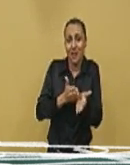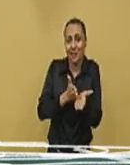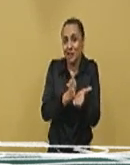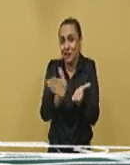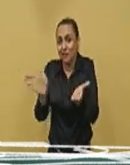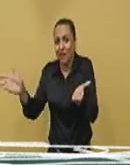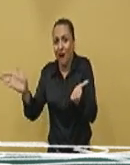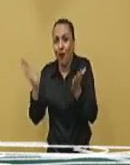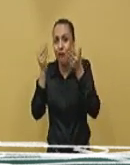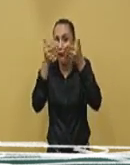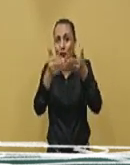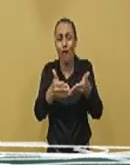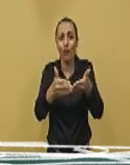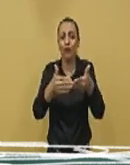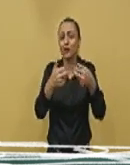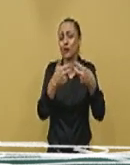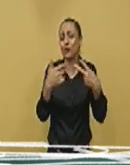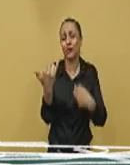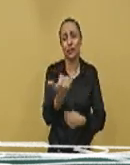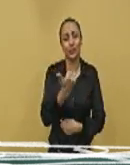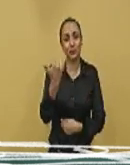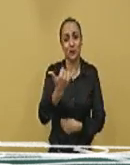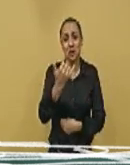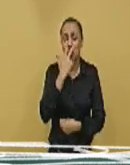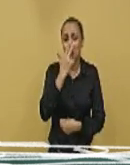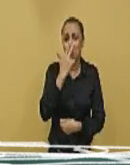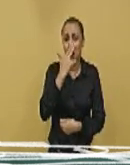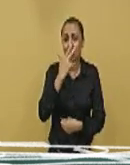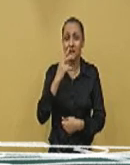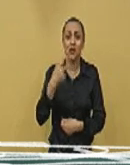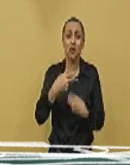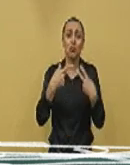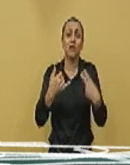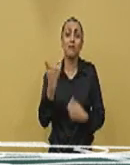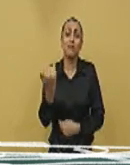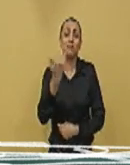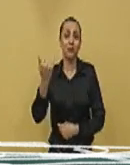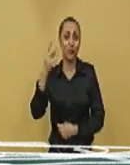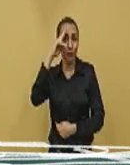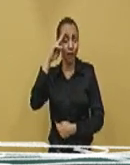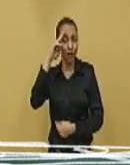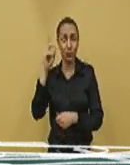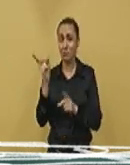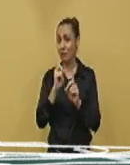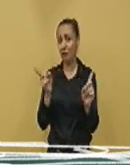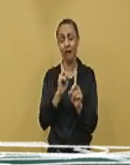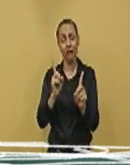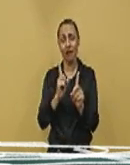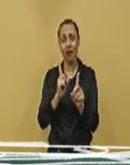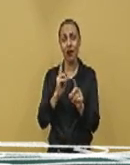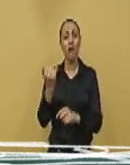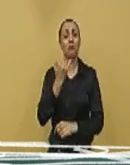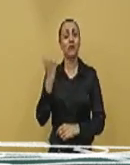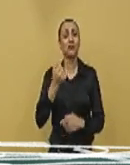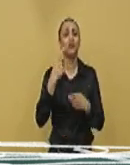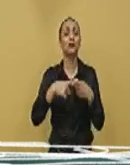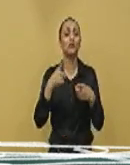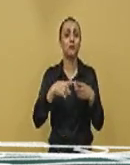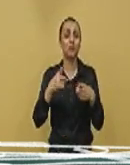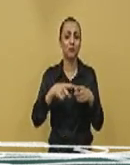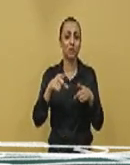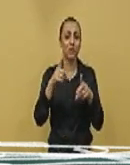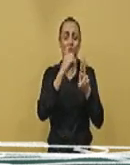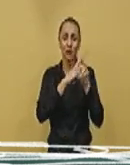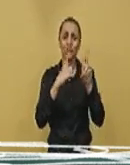importantes. Né? Parece que o mais importante é o Joelson. Não, o mais importante são os problemas da universidade. E um